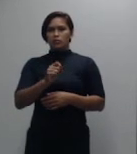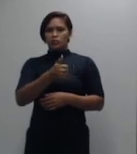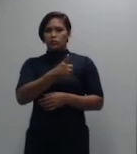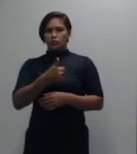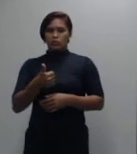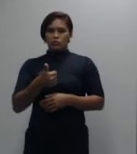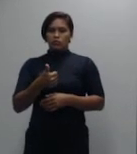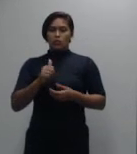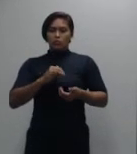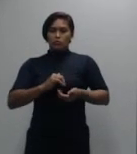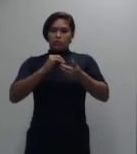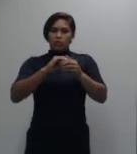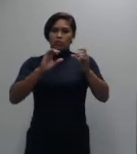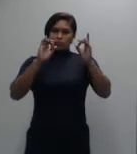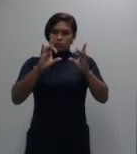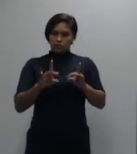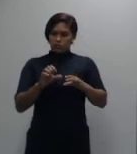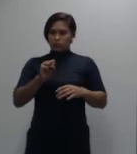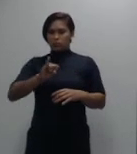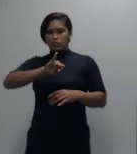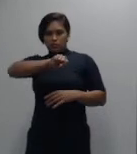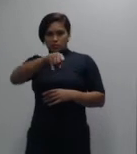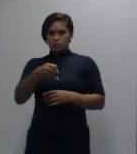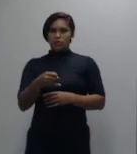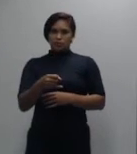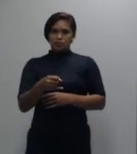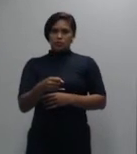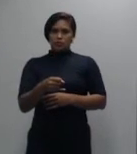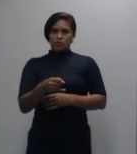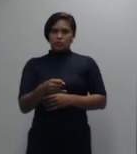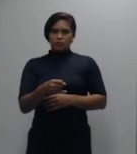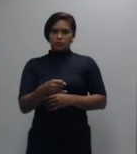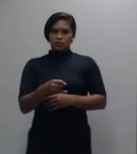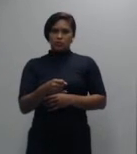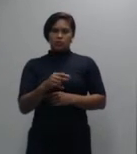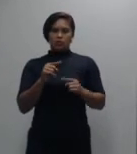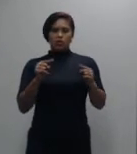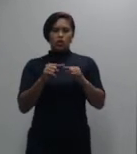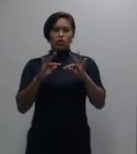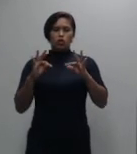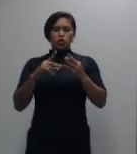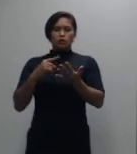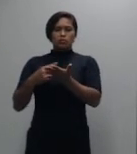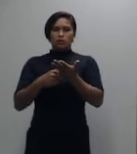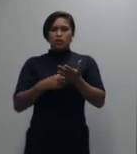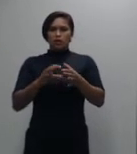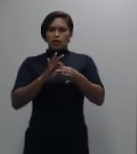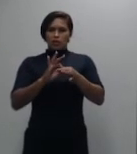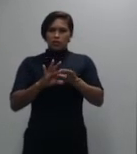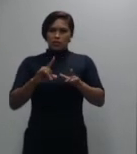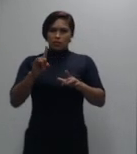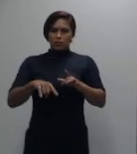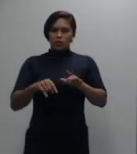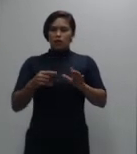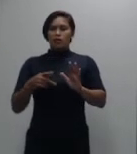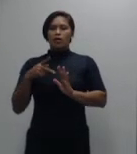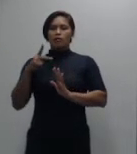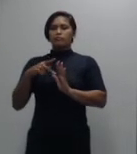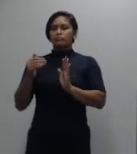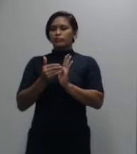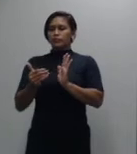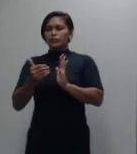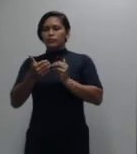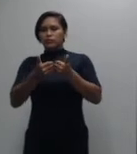acordo especial do Superior Tribunal de Justiça por unanimidade deliberou deliberou pela prorrogação do afastamento